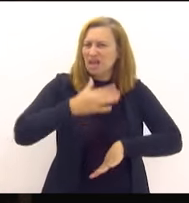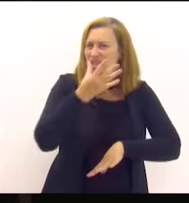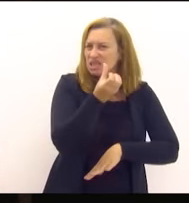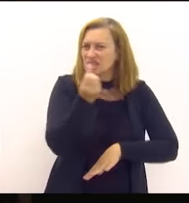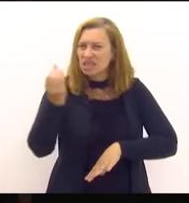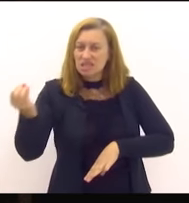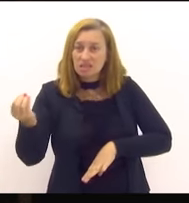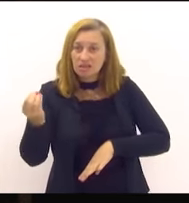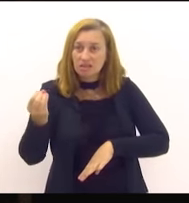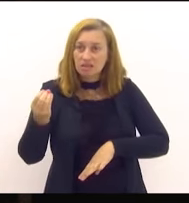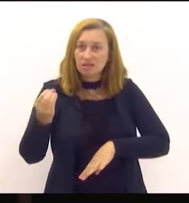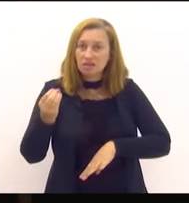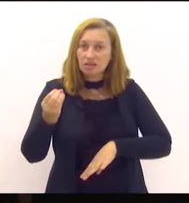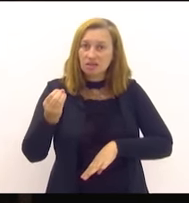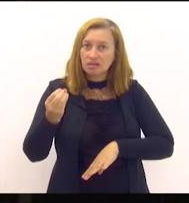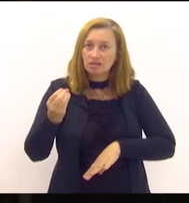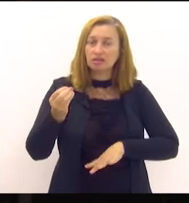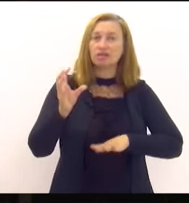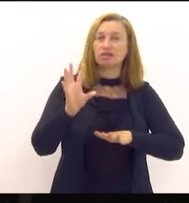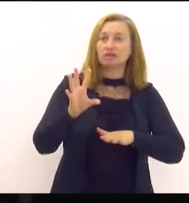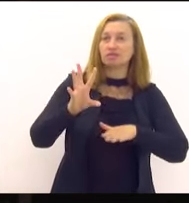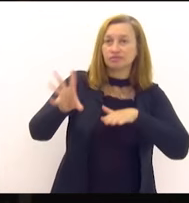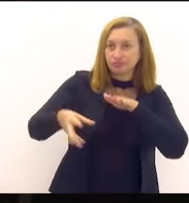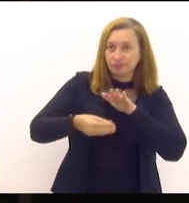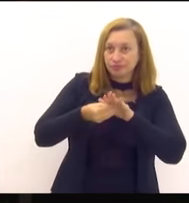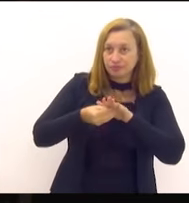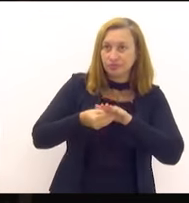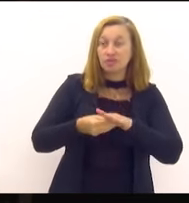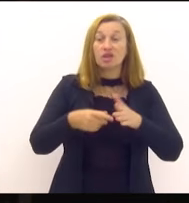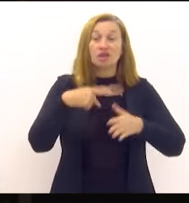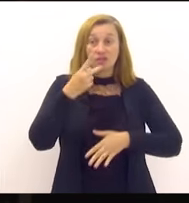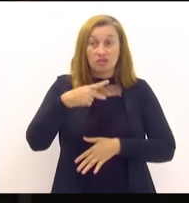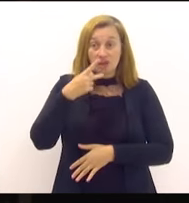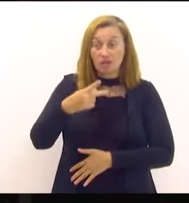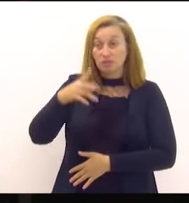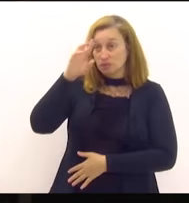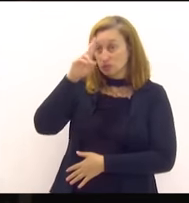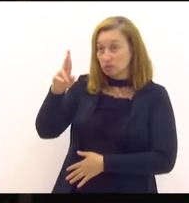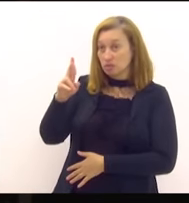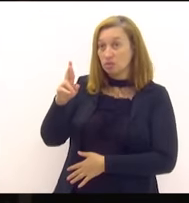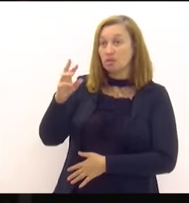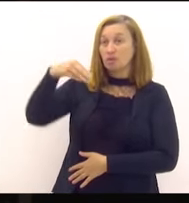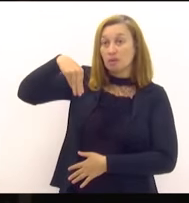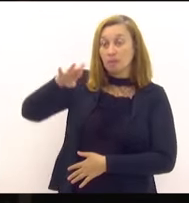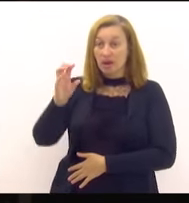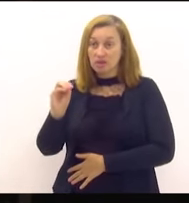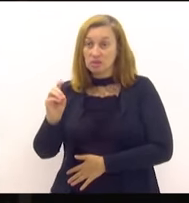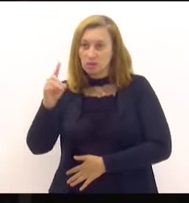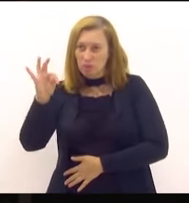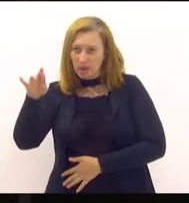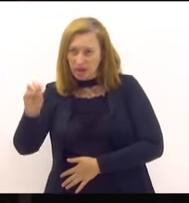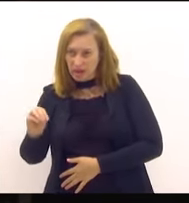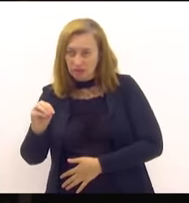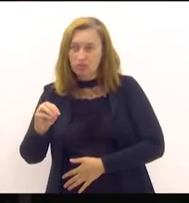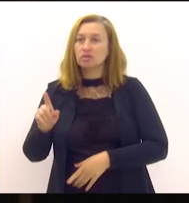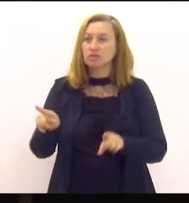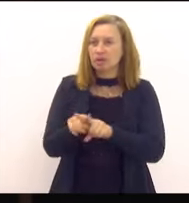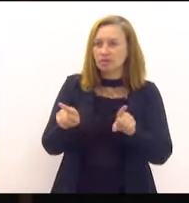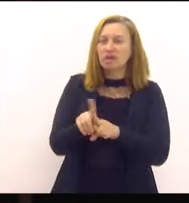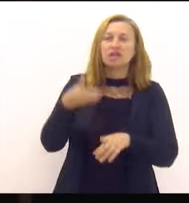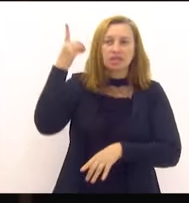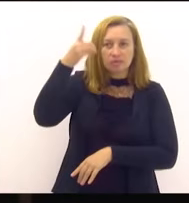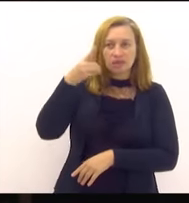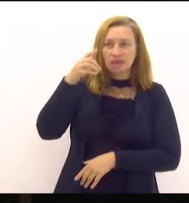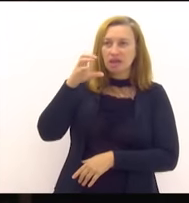600 emendas, deputado Márcio Gualberto, e aqui faço a menção à Vossa Excelência, como faço a deputada Marta Rocha, deputado Carlos Augusto, que aqui